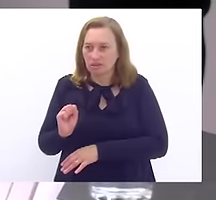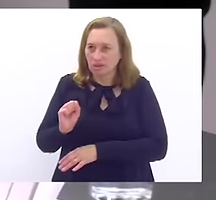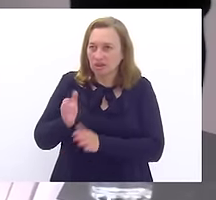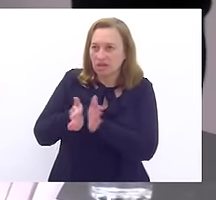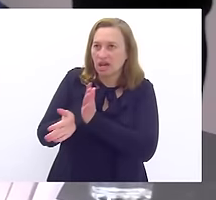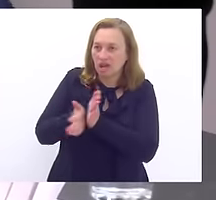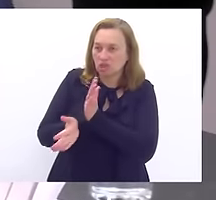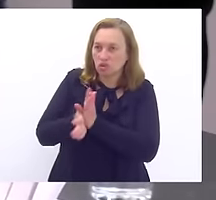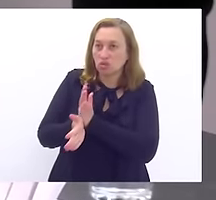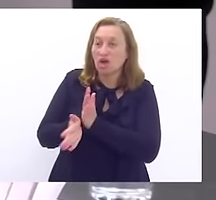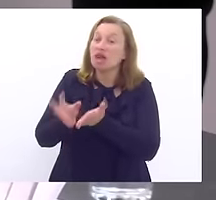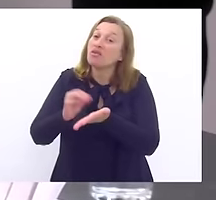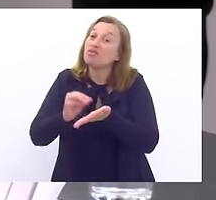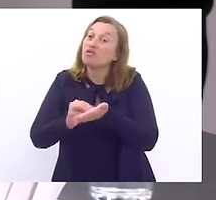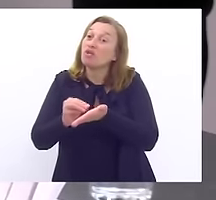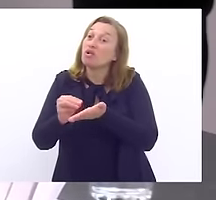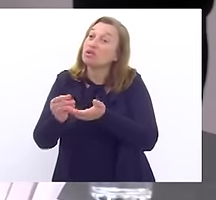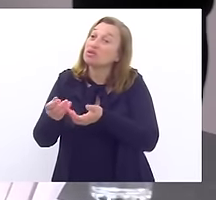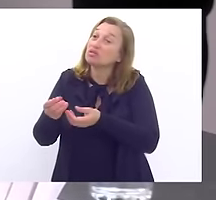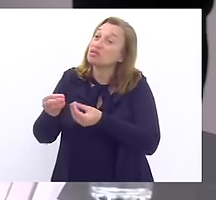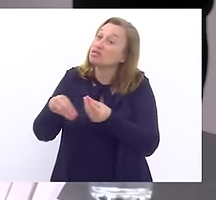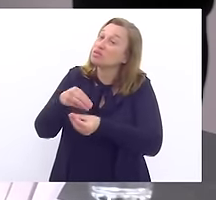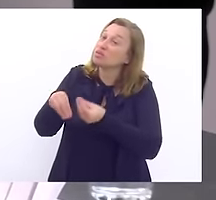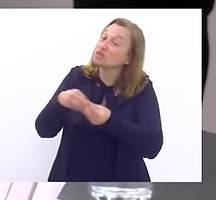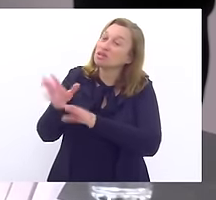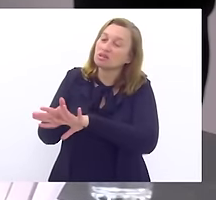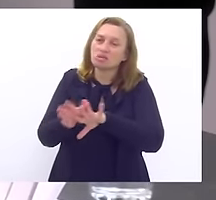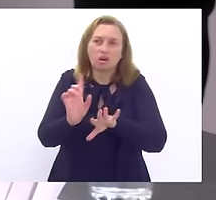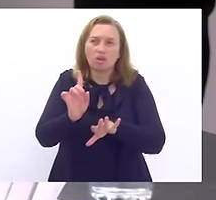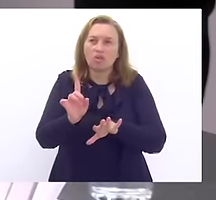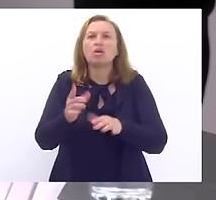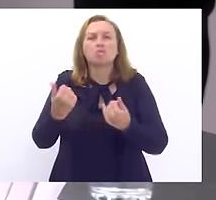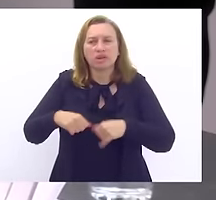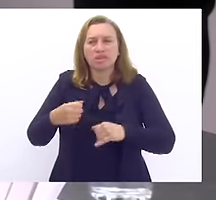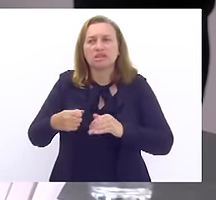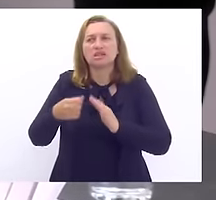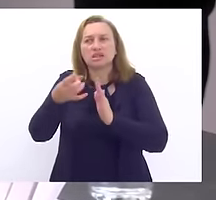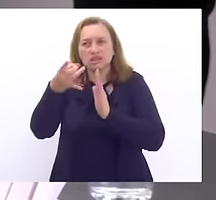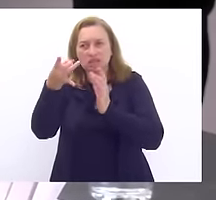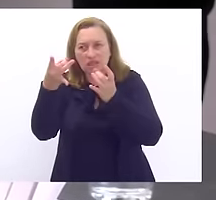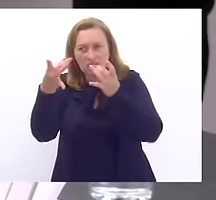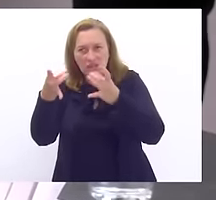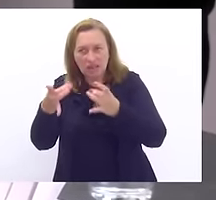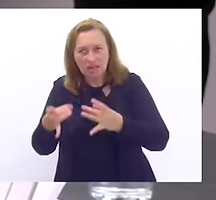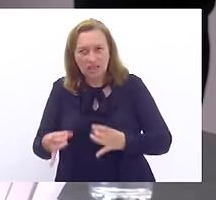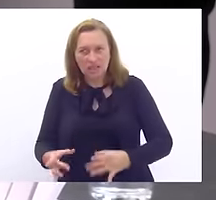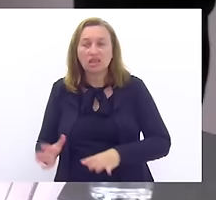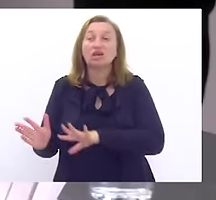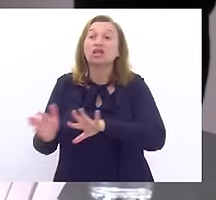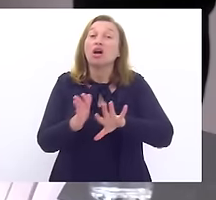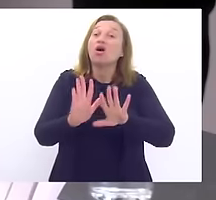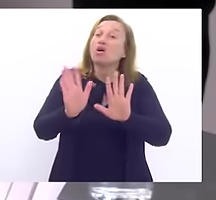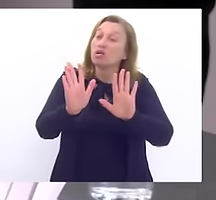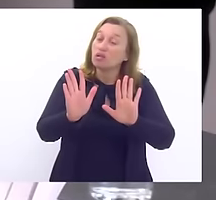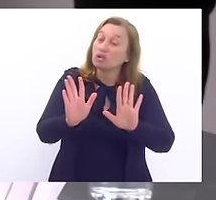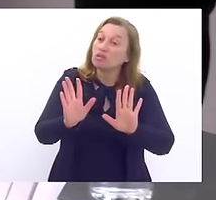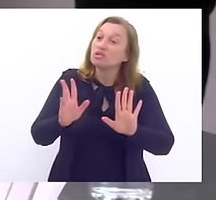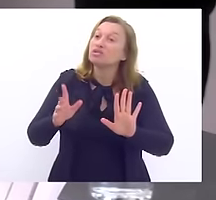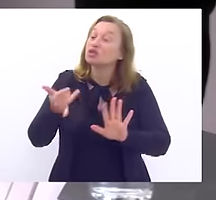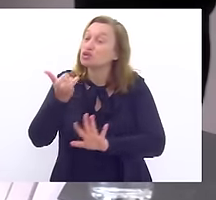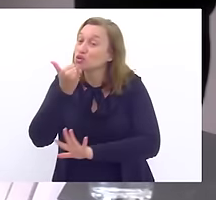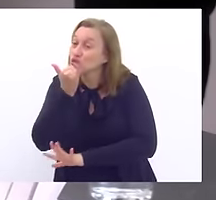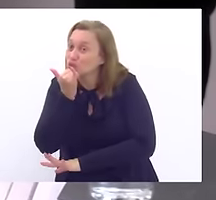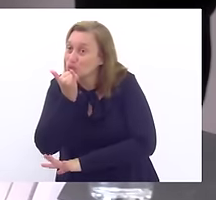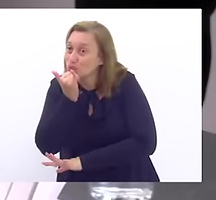aparece organização não não não não não não eu quero trabalhar porque eu vendo mais não desculpa